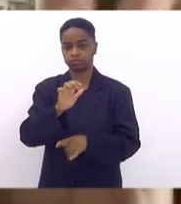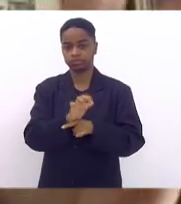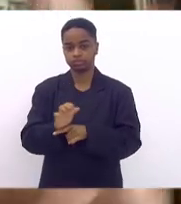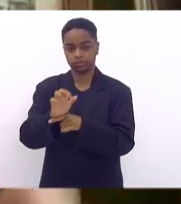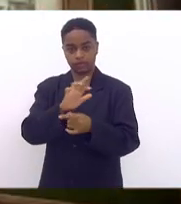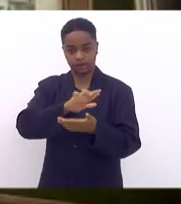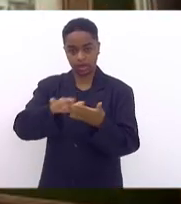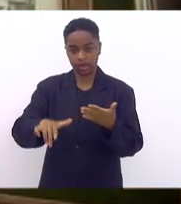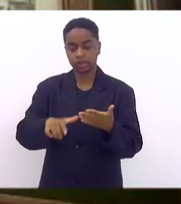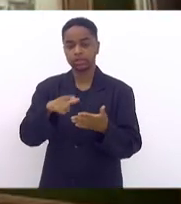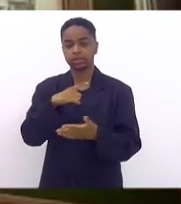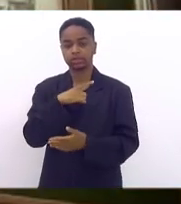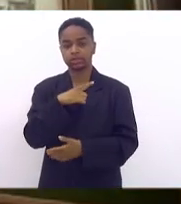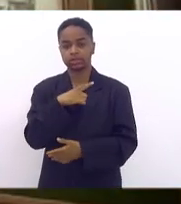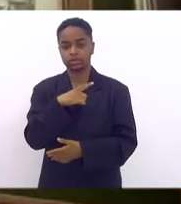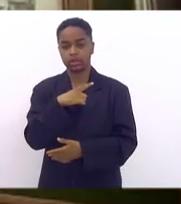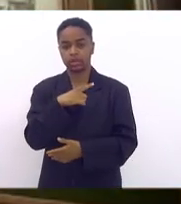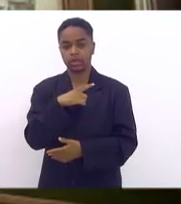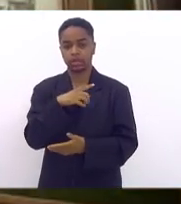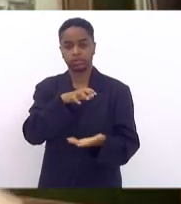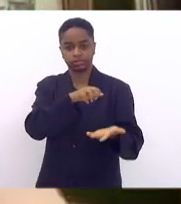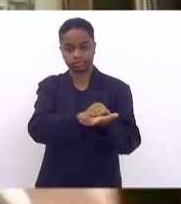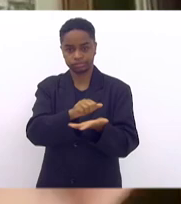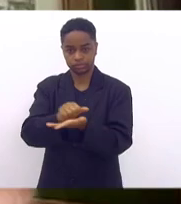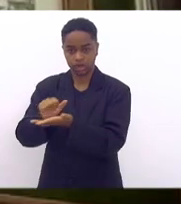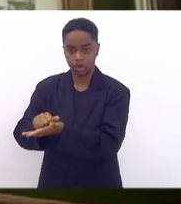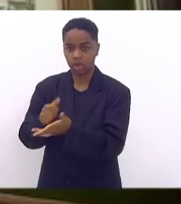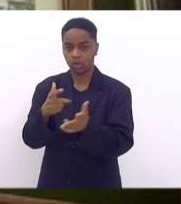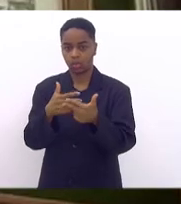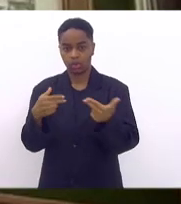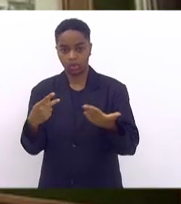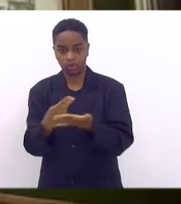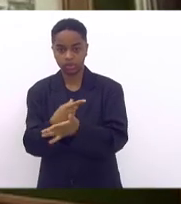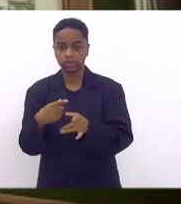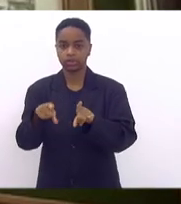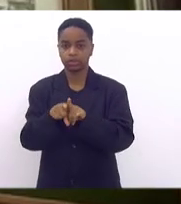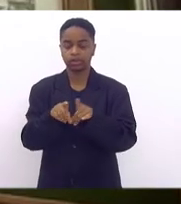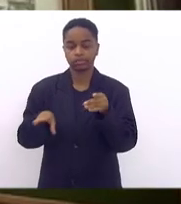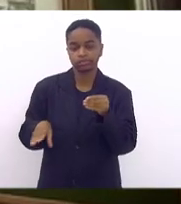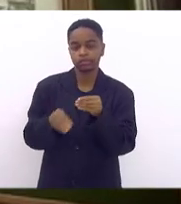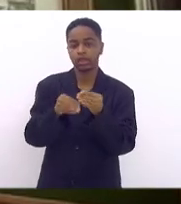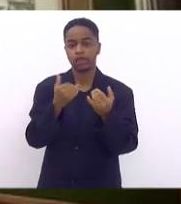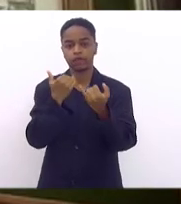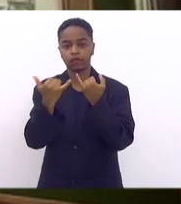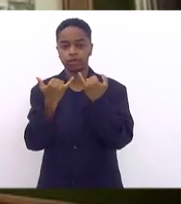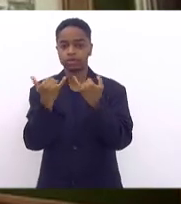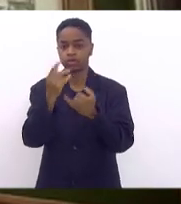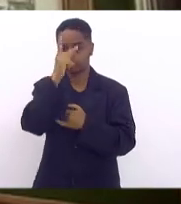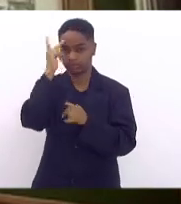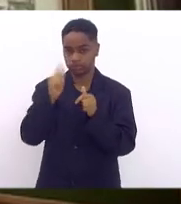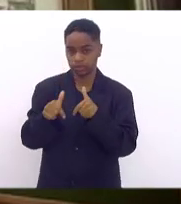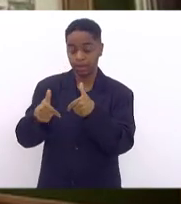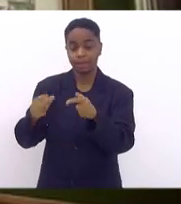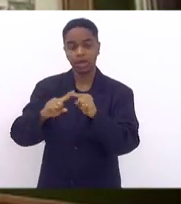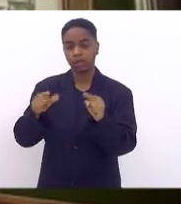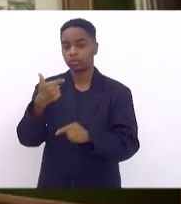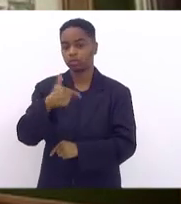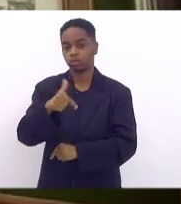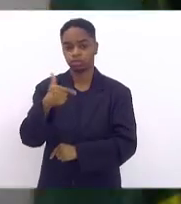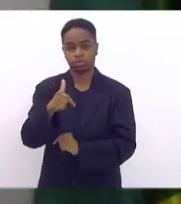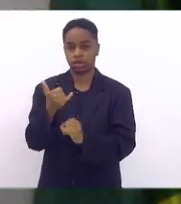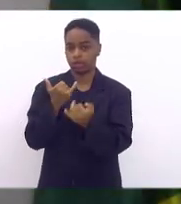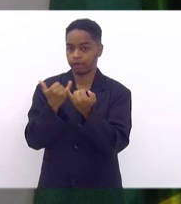têm essa quantidade de boletins de ocorrência com as informações dos agressores, mas nós não temos um banco